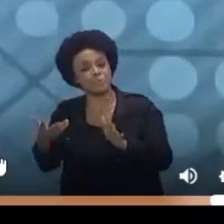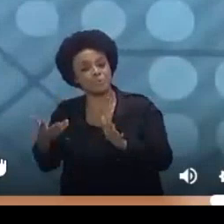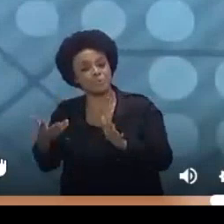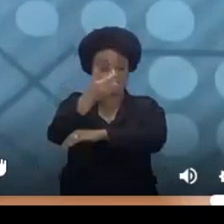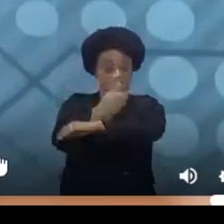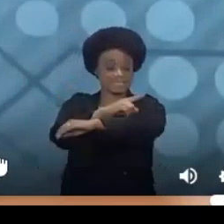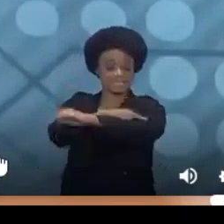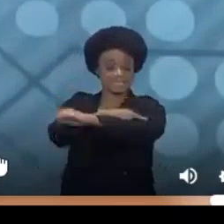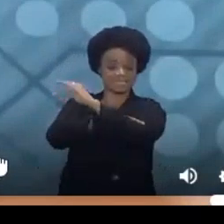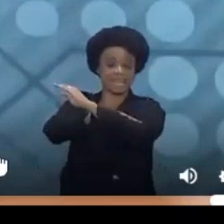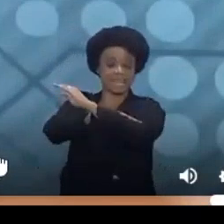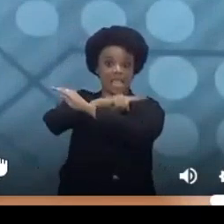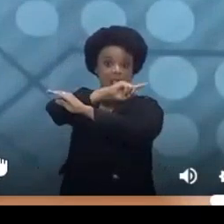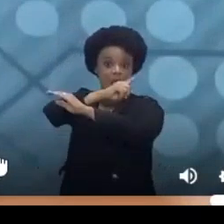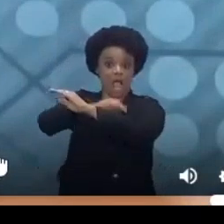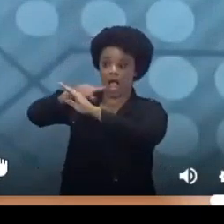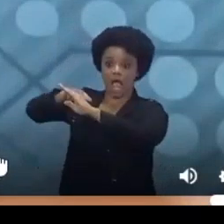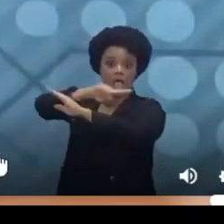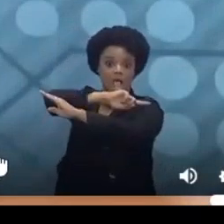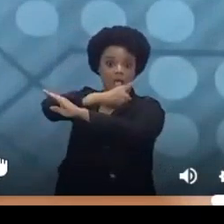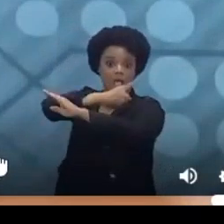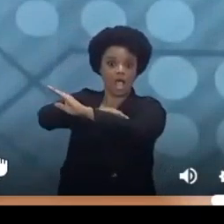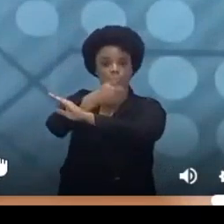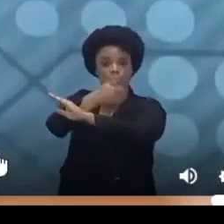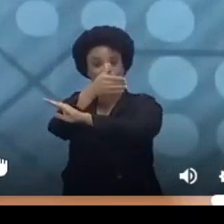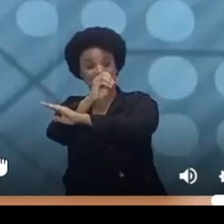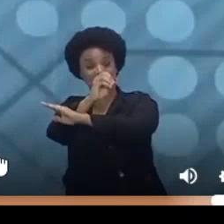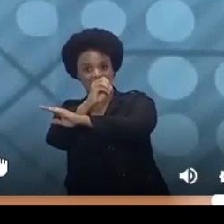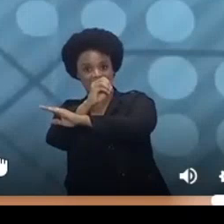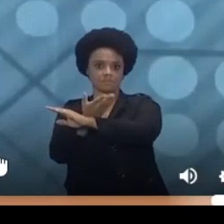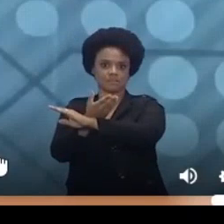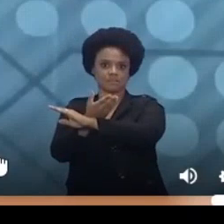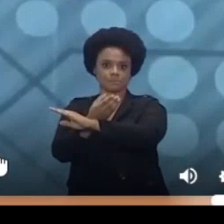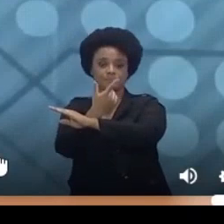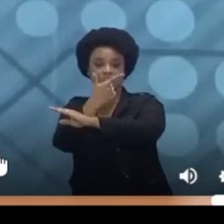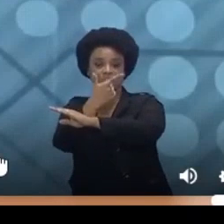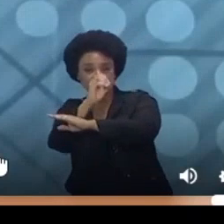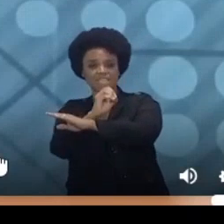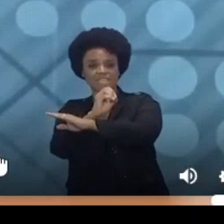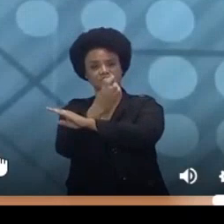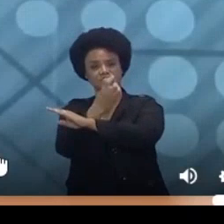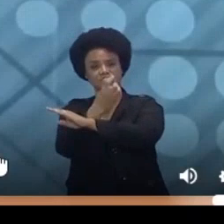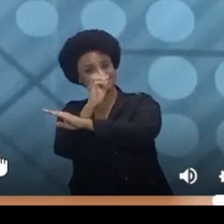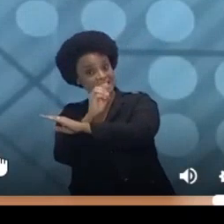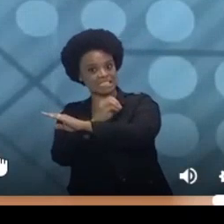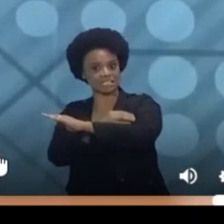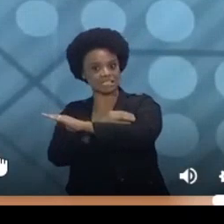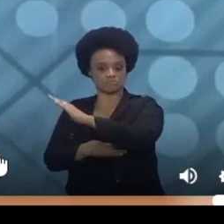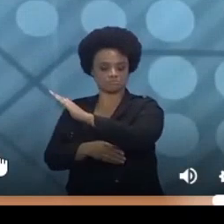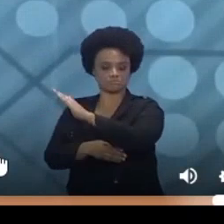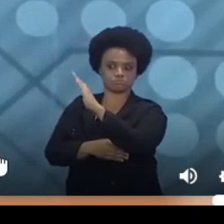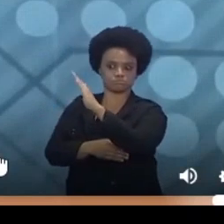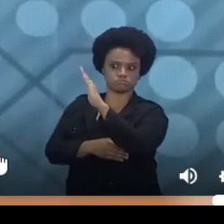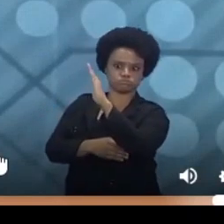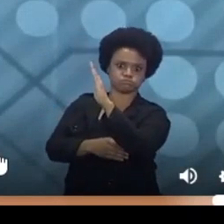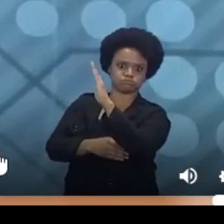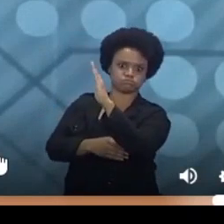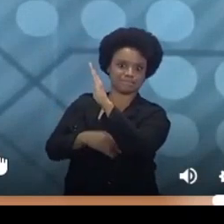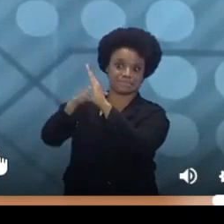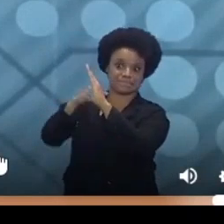depois para 20, faz depois para 30. Pelo menos, porque para 30 graus vocês vão perceber que a velocidade ela vai